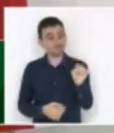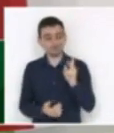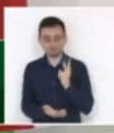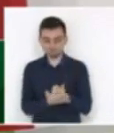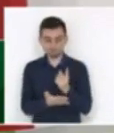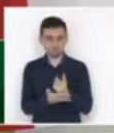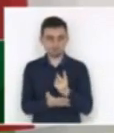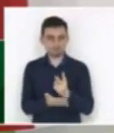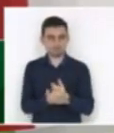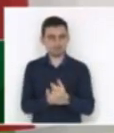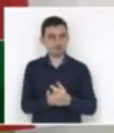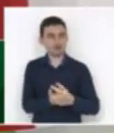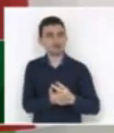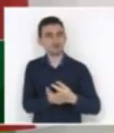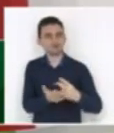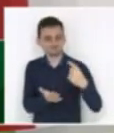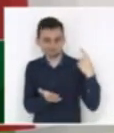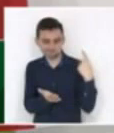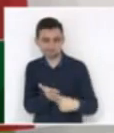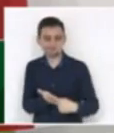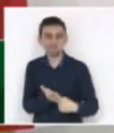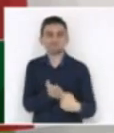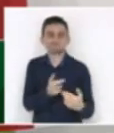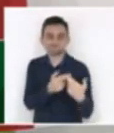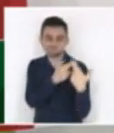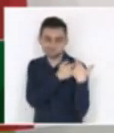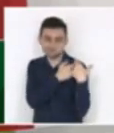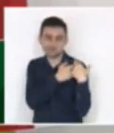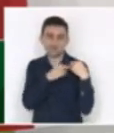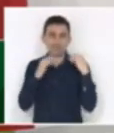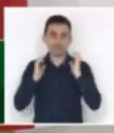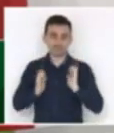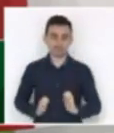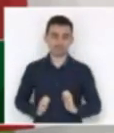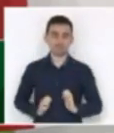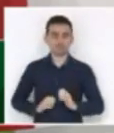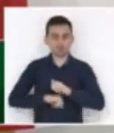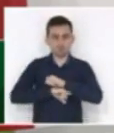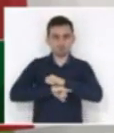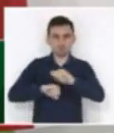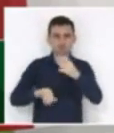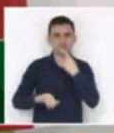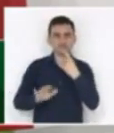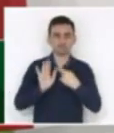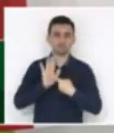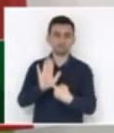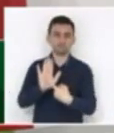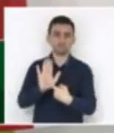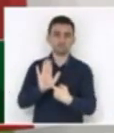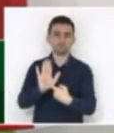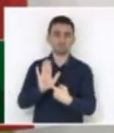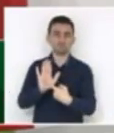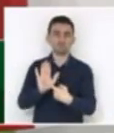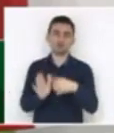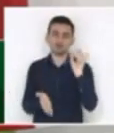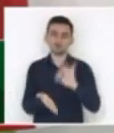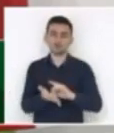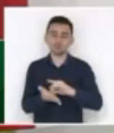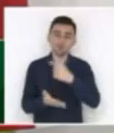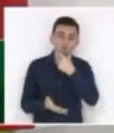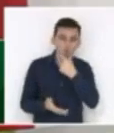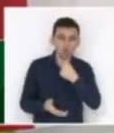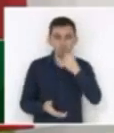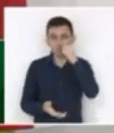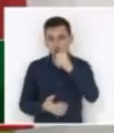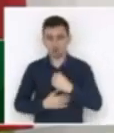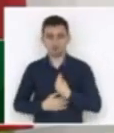esse compromisso ético de denunciar a realidade em que homens e mulheres vivem,